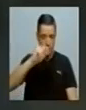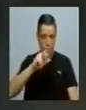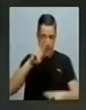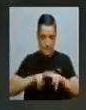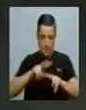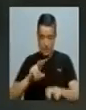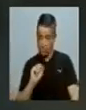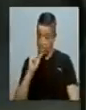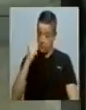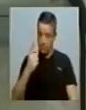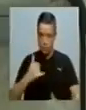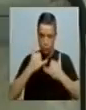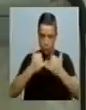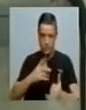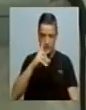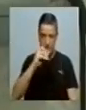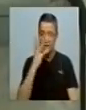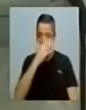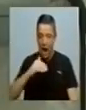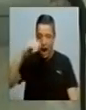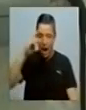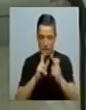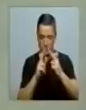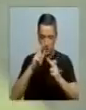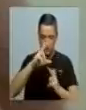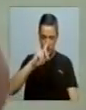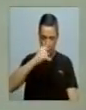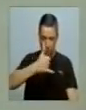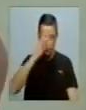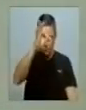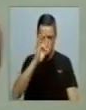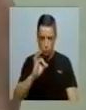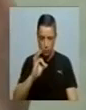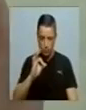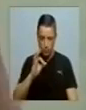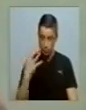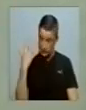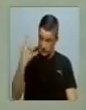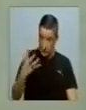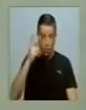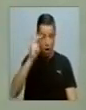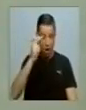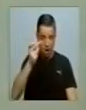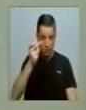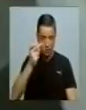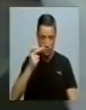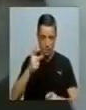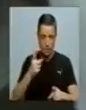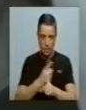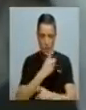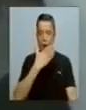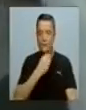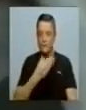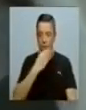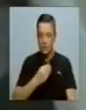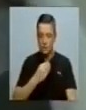pela primeira vez depois dos 60, um aumento de 62% nos últimos 5 anos. A primeira coisa é o envelhecimento